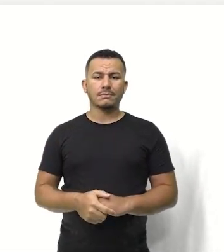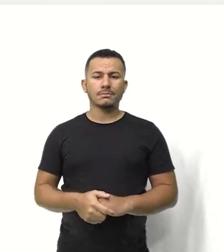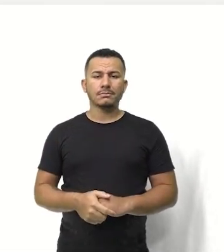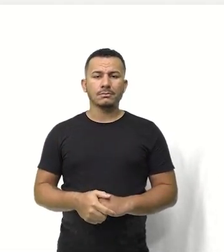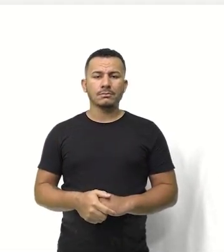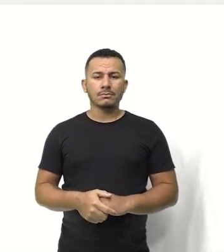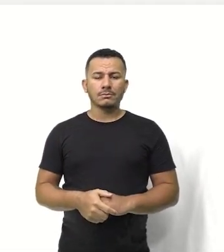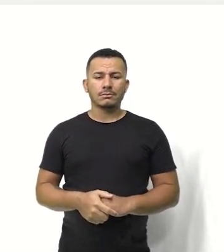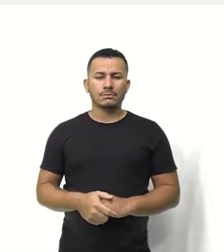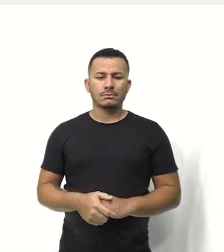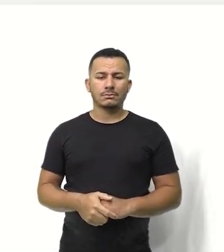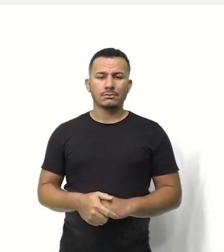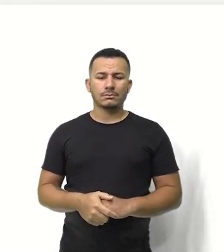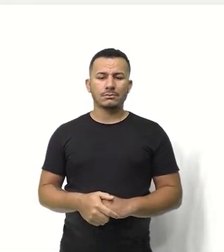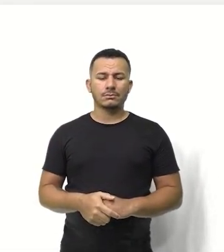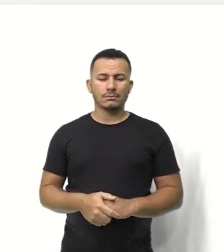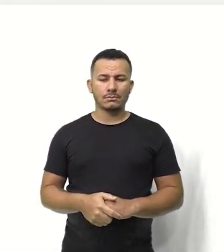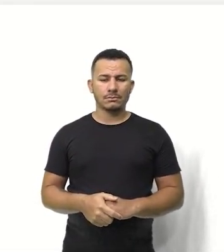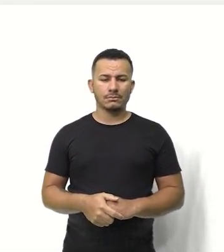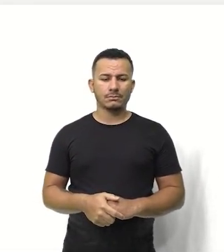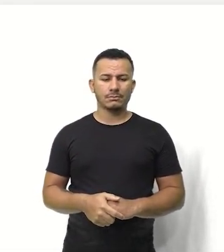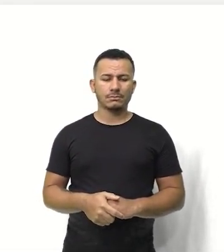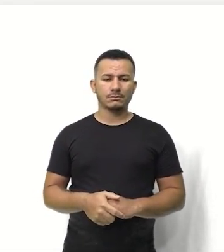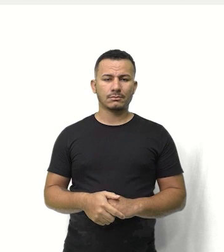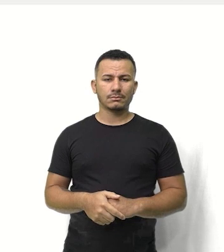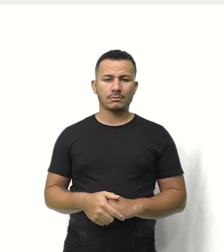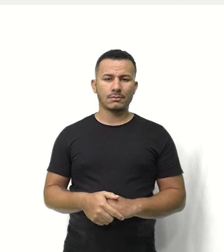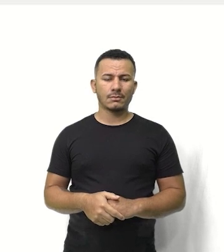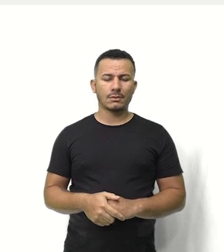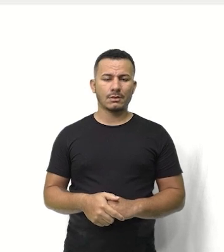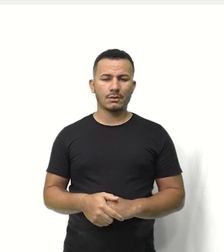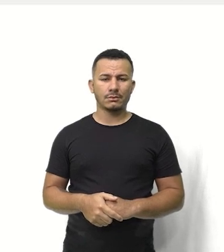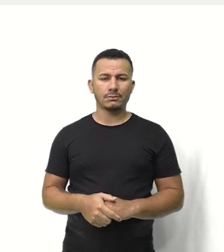verificar, ver se isso está correto. O que que eu tenho? Ó?